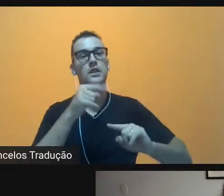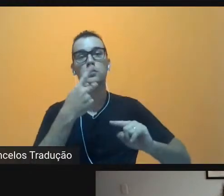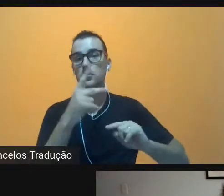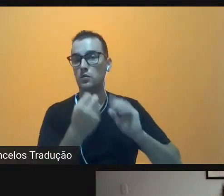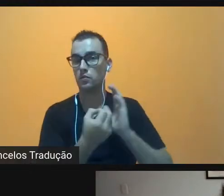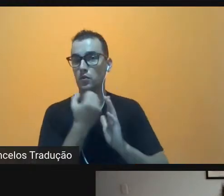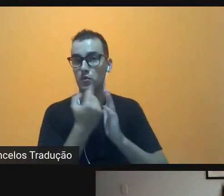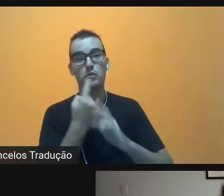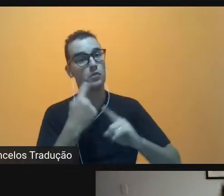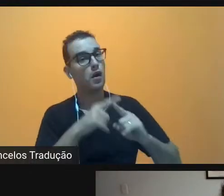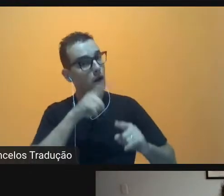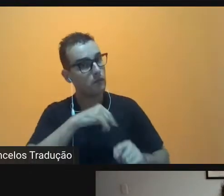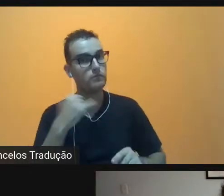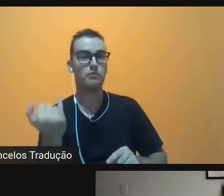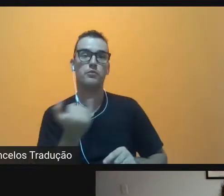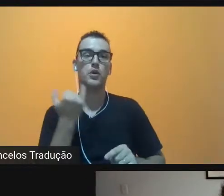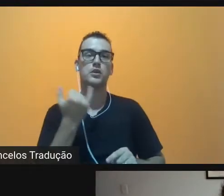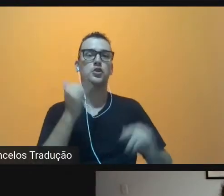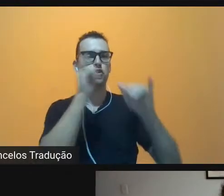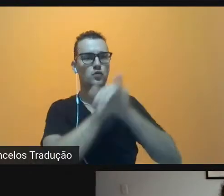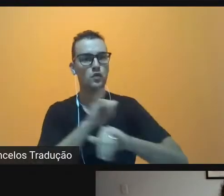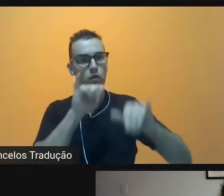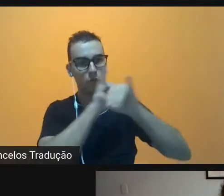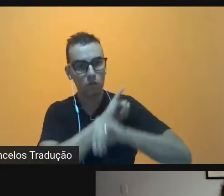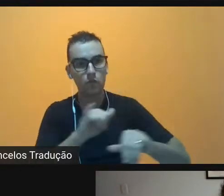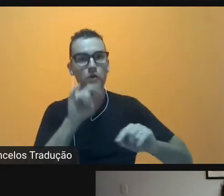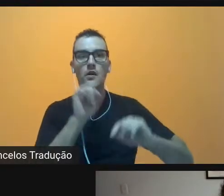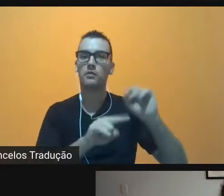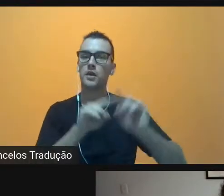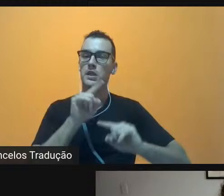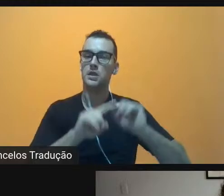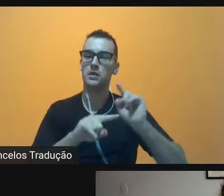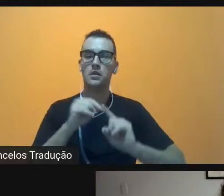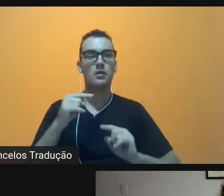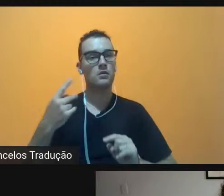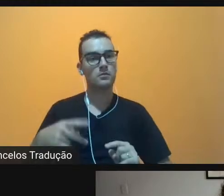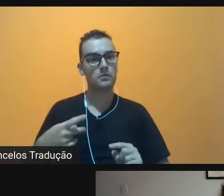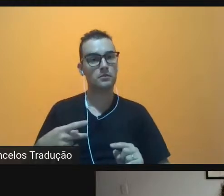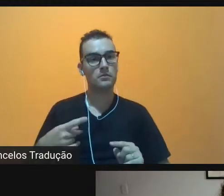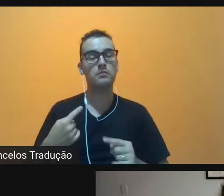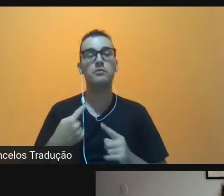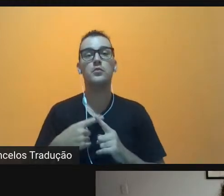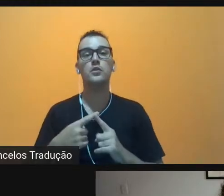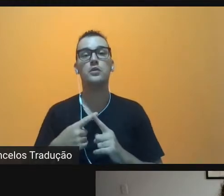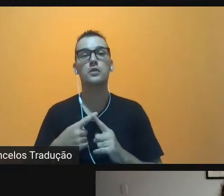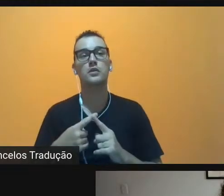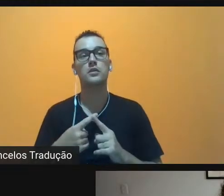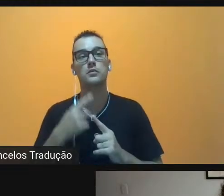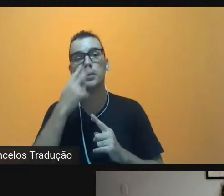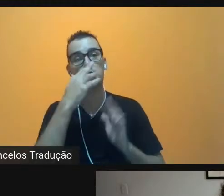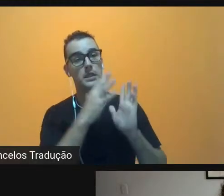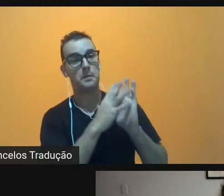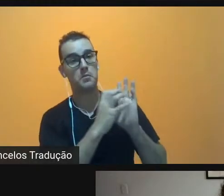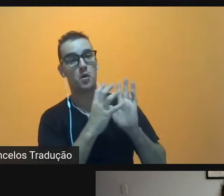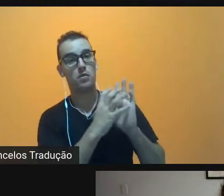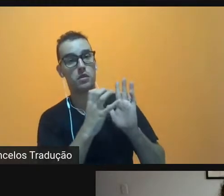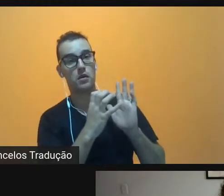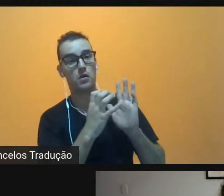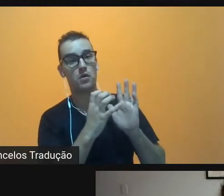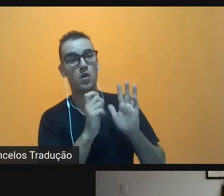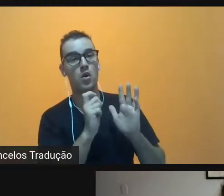essa é a importância, que a gente divulgue o material que foi realizado, porque isso também serve de exemplo para os